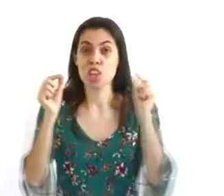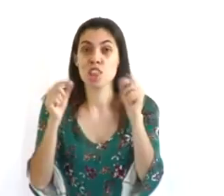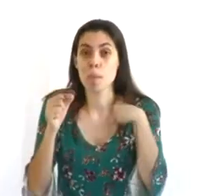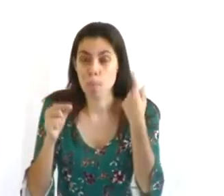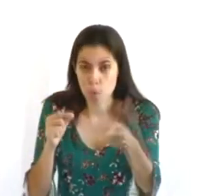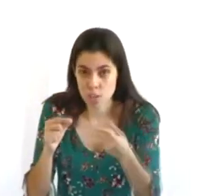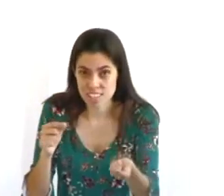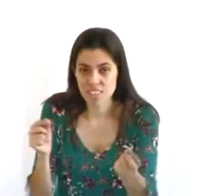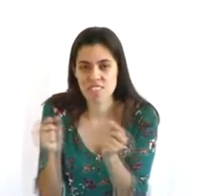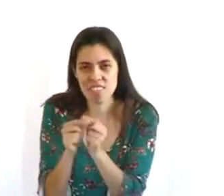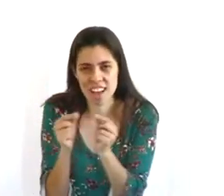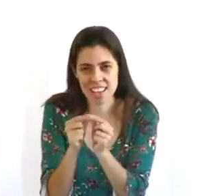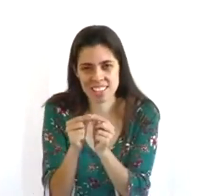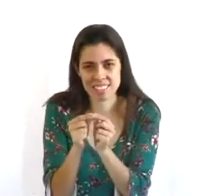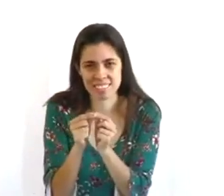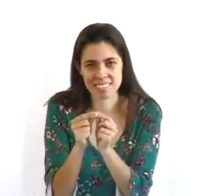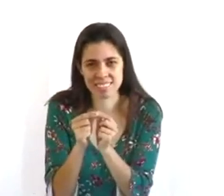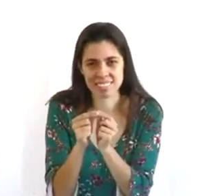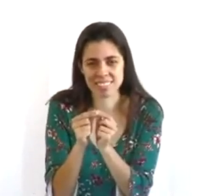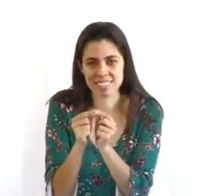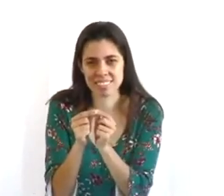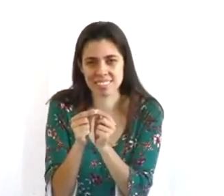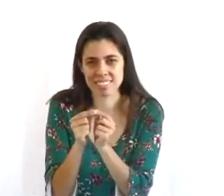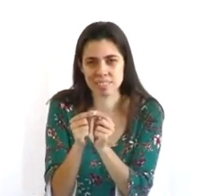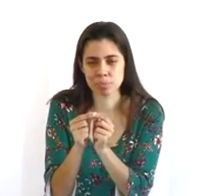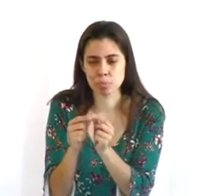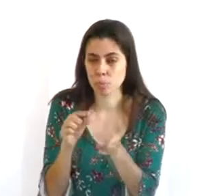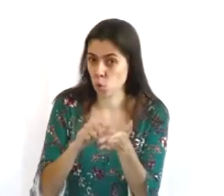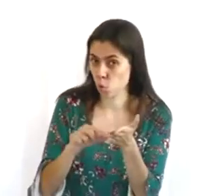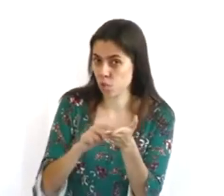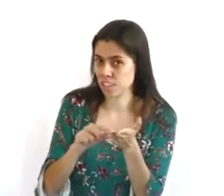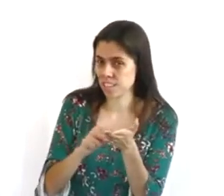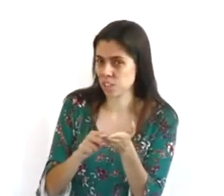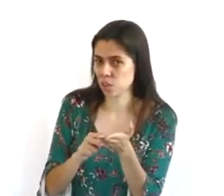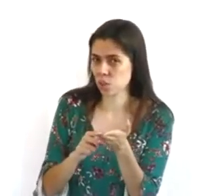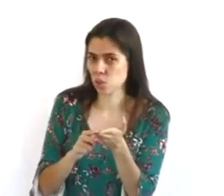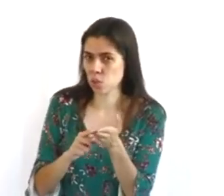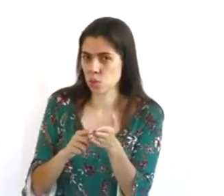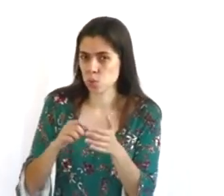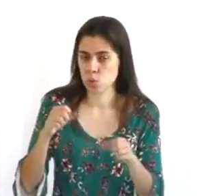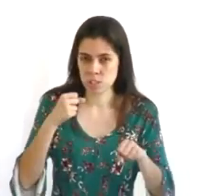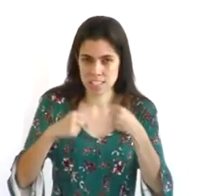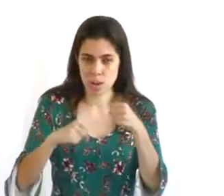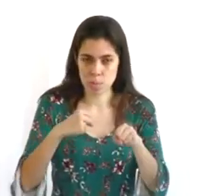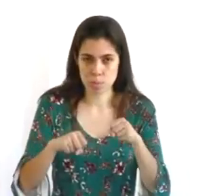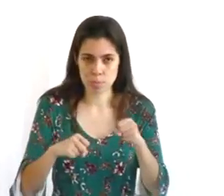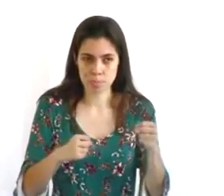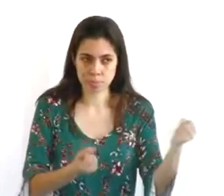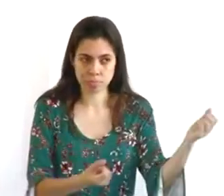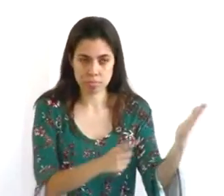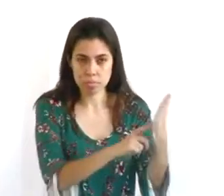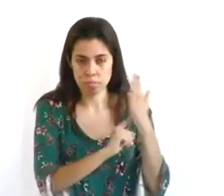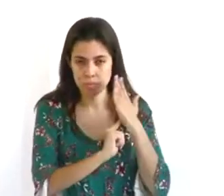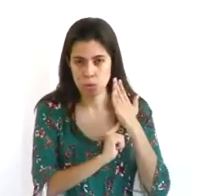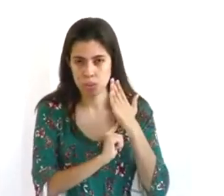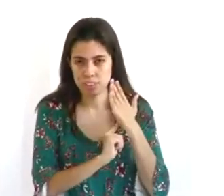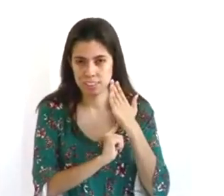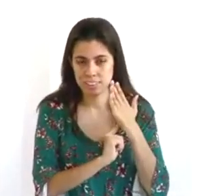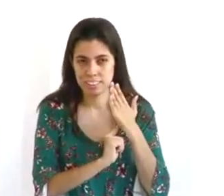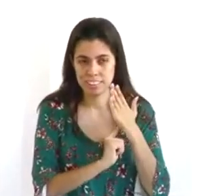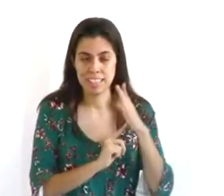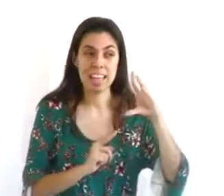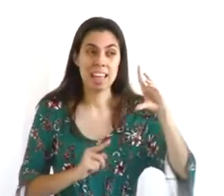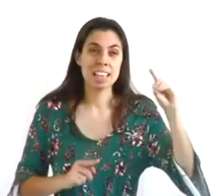se lembrou de nós em nosso abatimento, e nos libertou dos nossos adversários, e dá alimento a toda